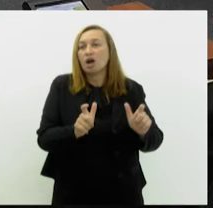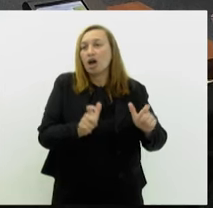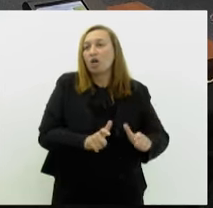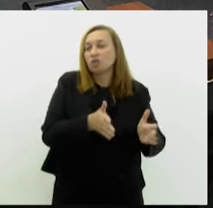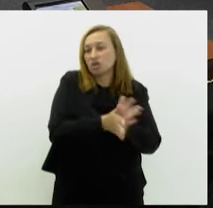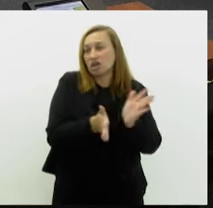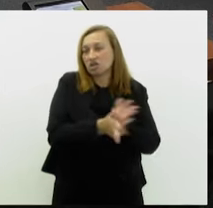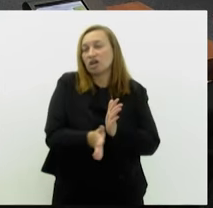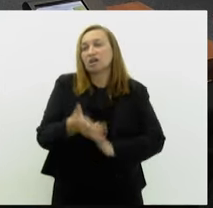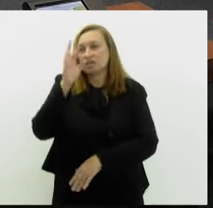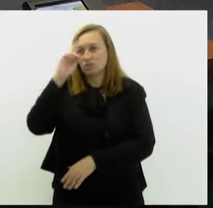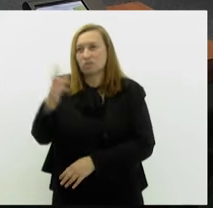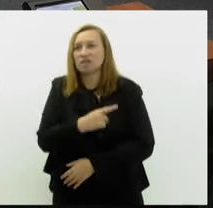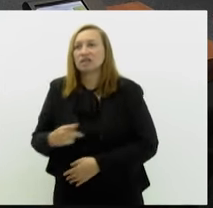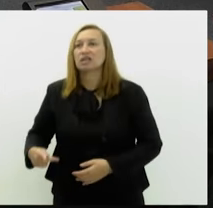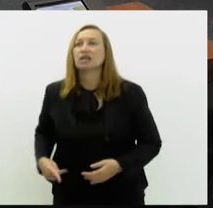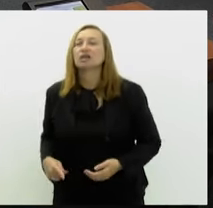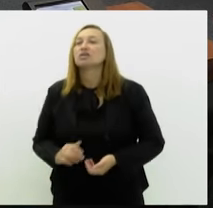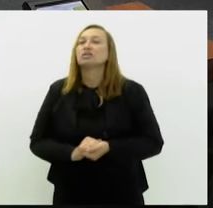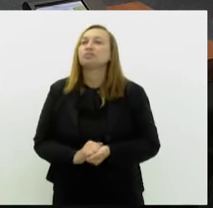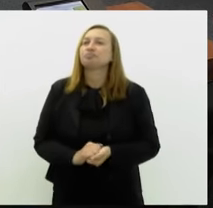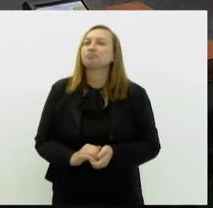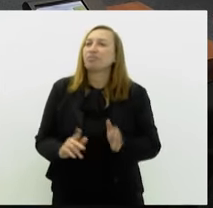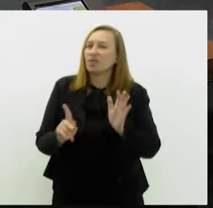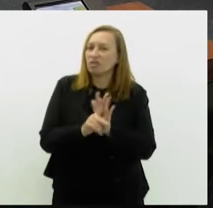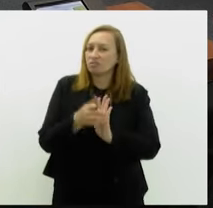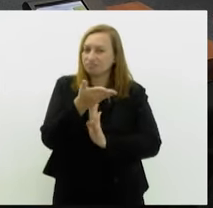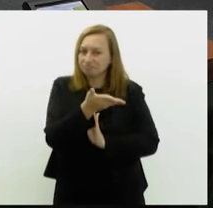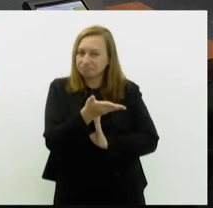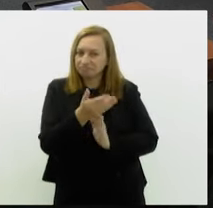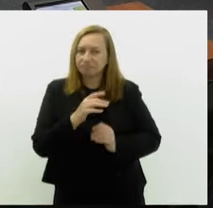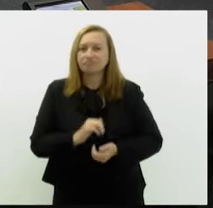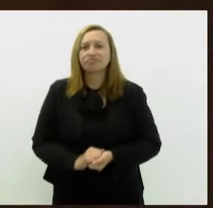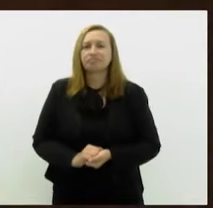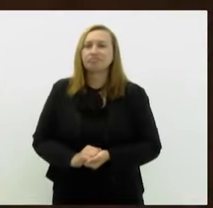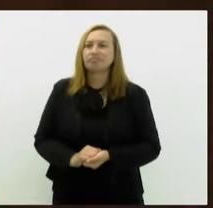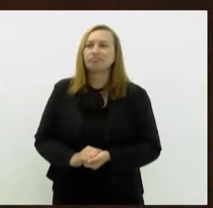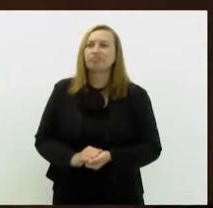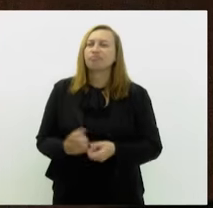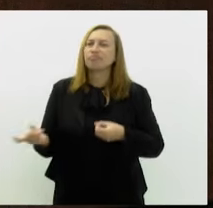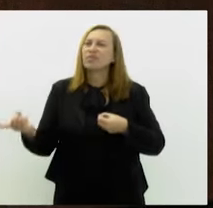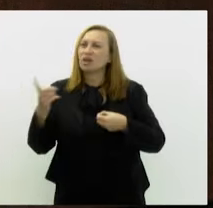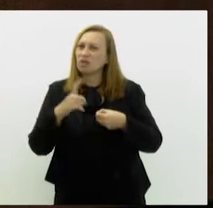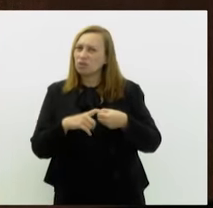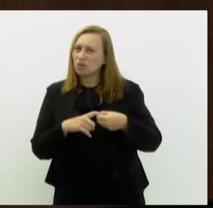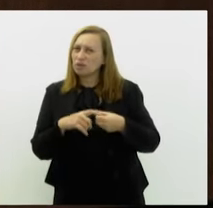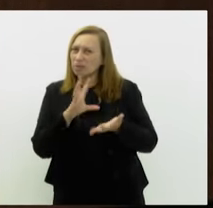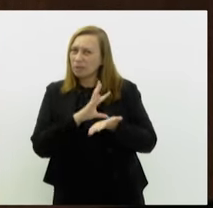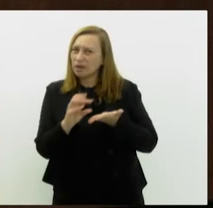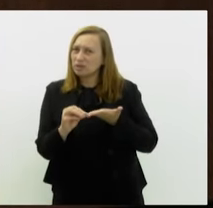Presidente, sobre o projeto, ele volta à pauta?